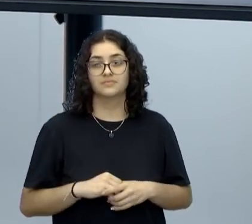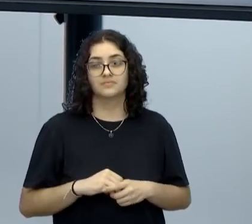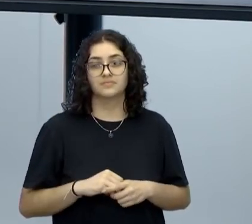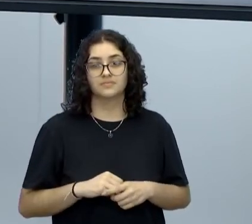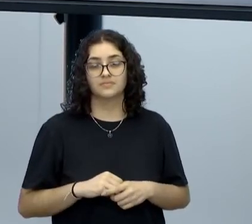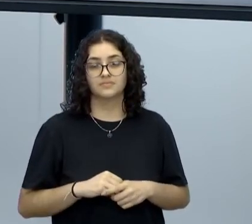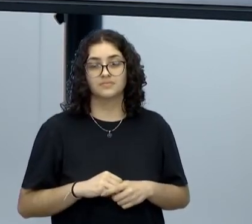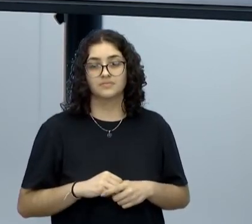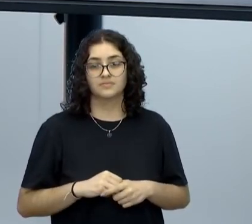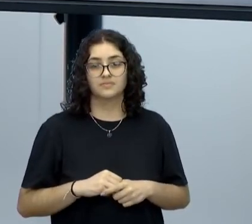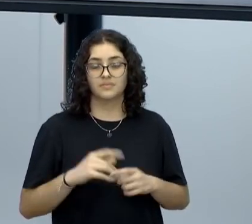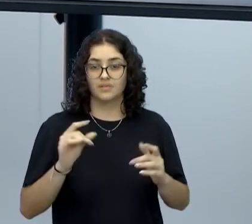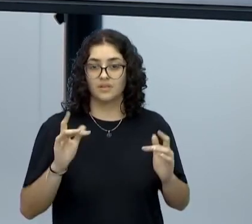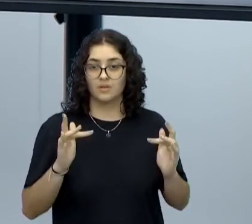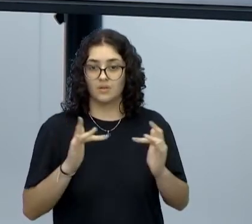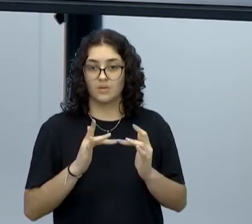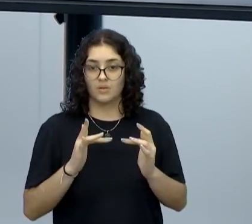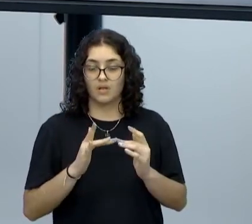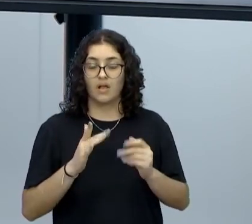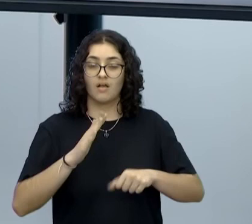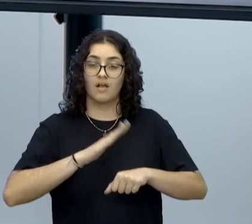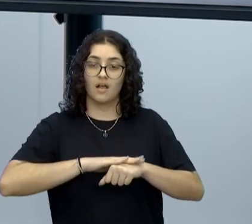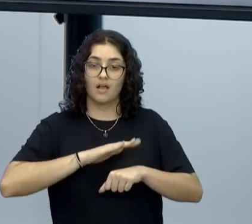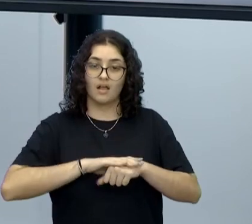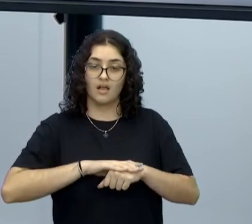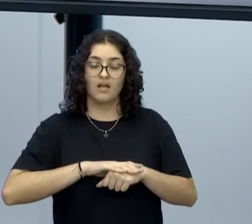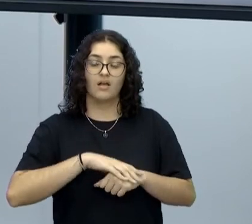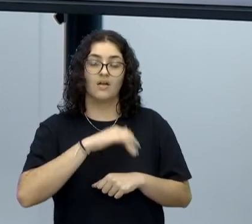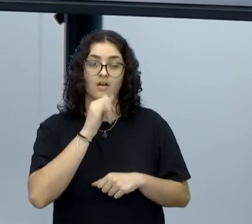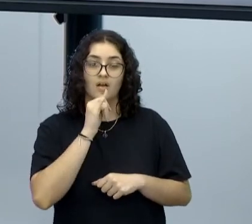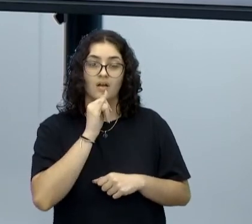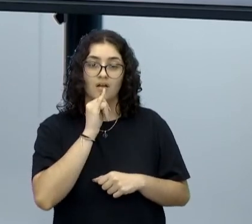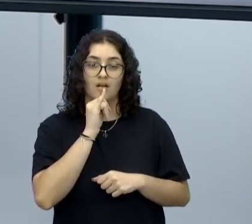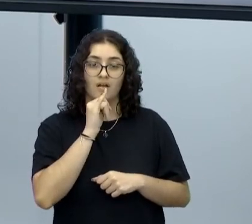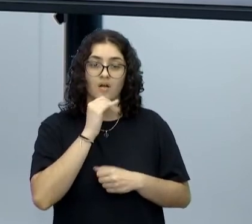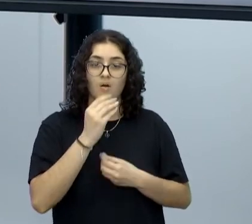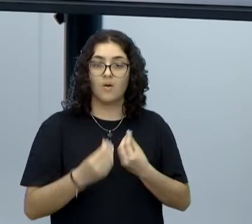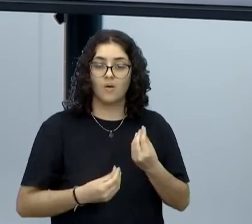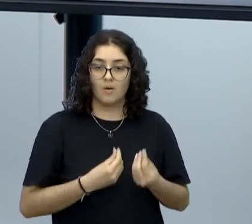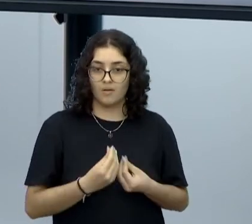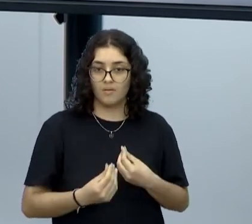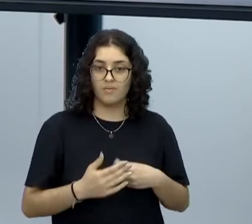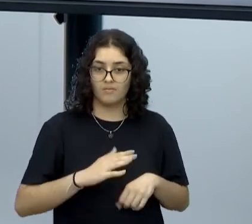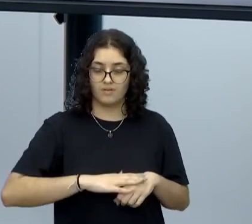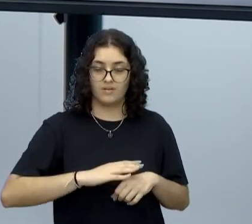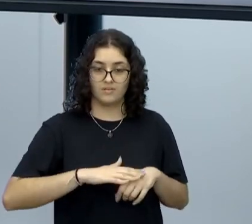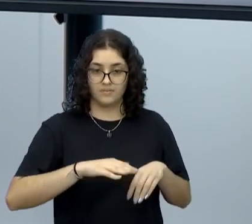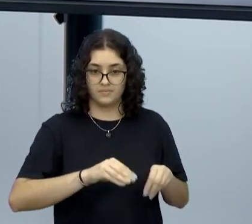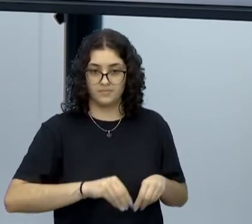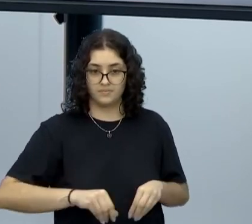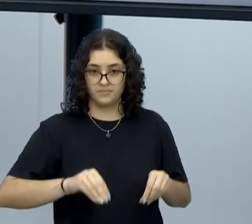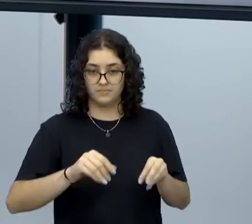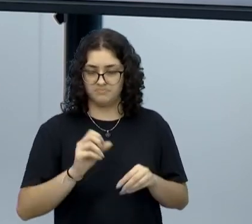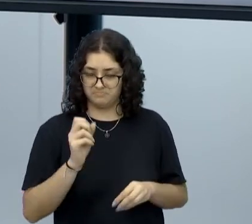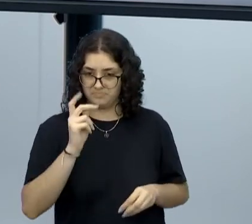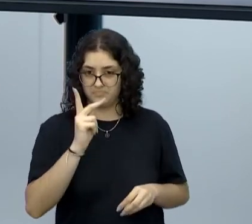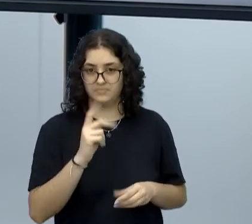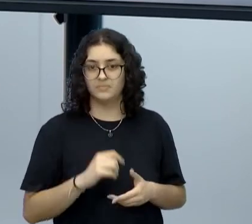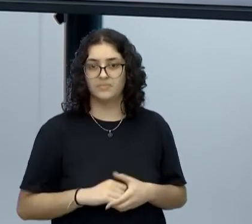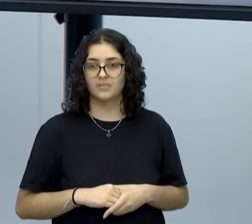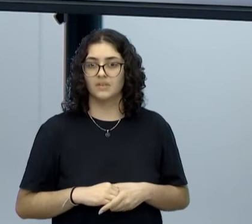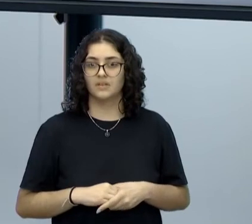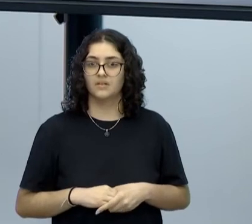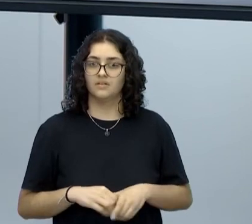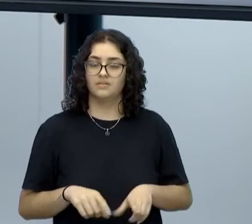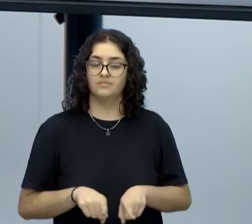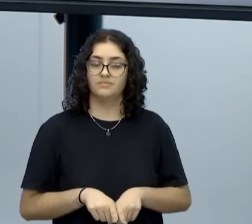do contato da ação que a gente está tendo, a forma que a gente lida com esse solo, tá? E o